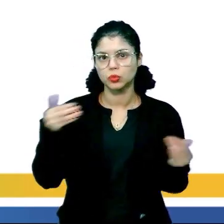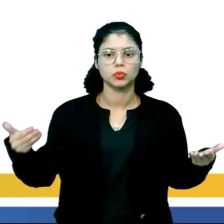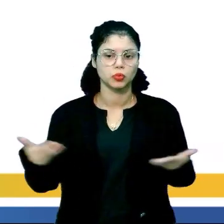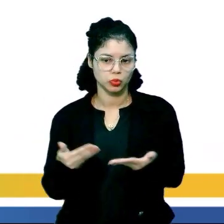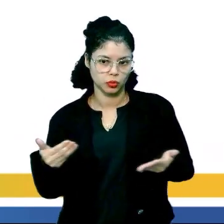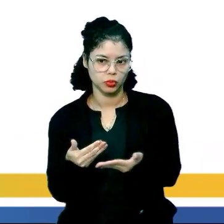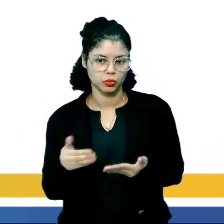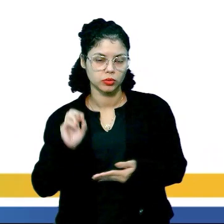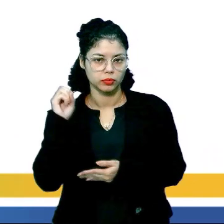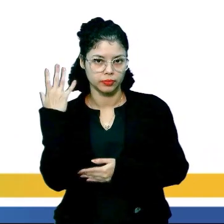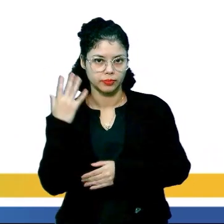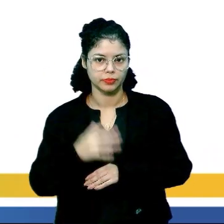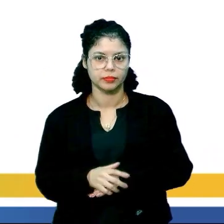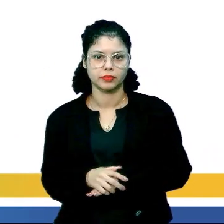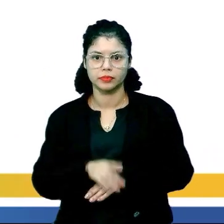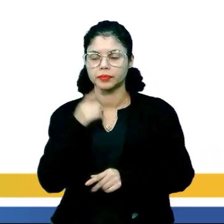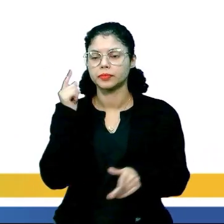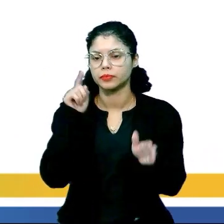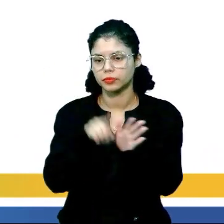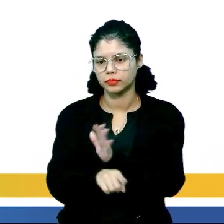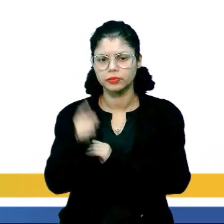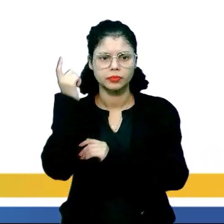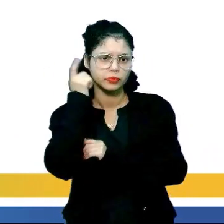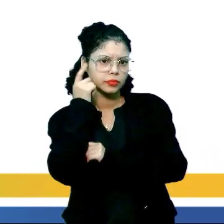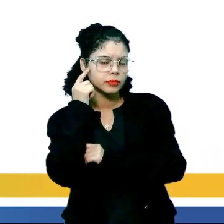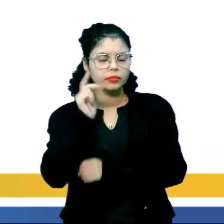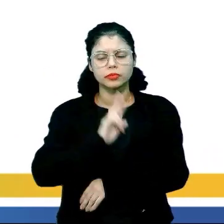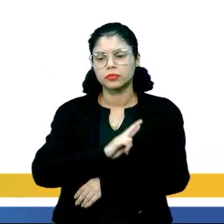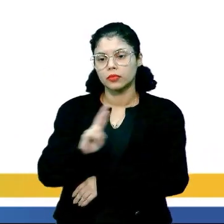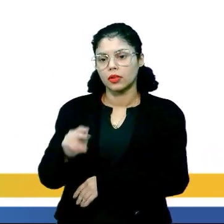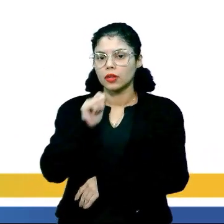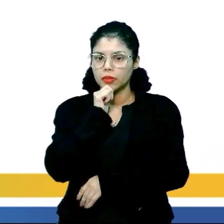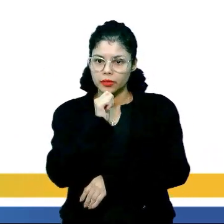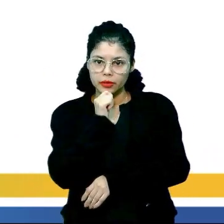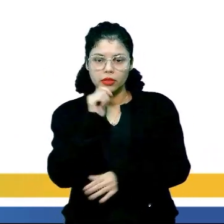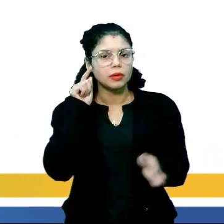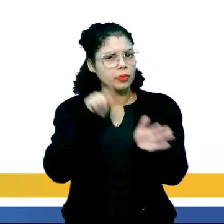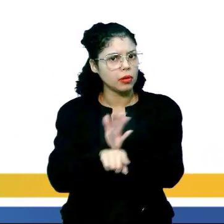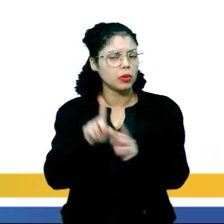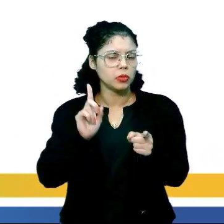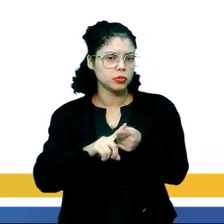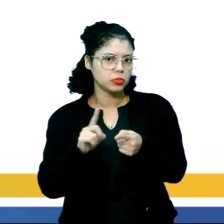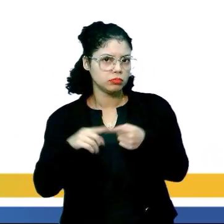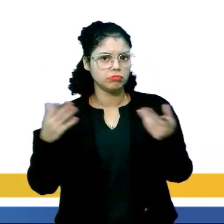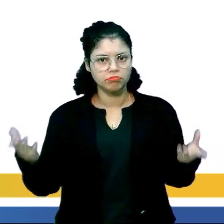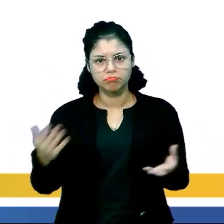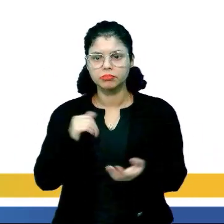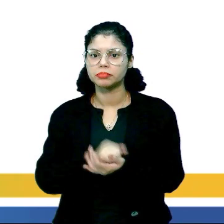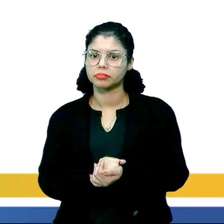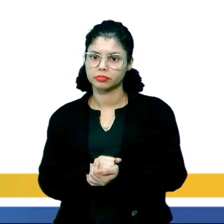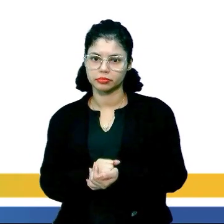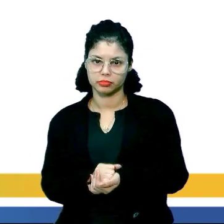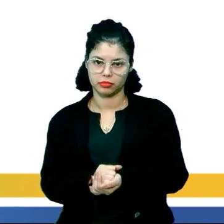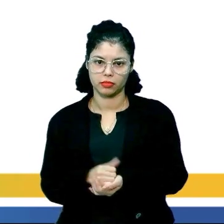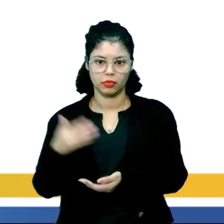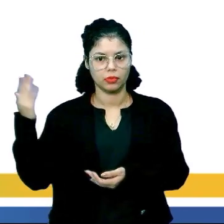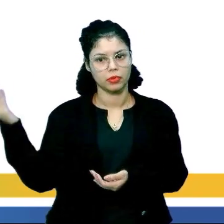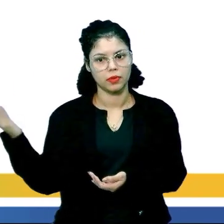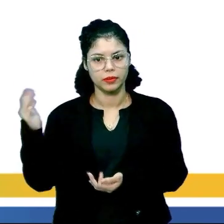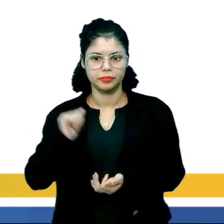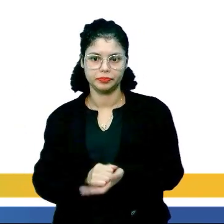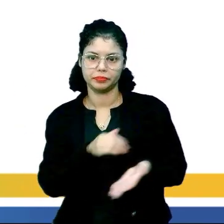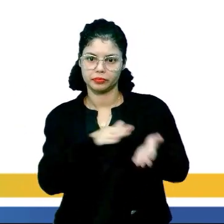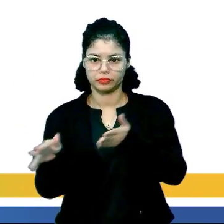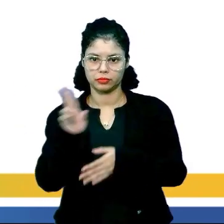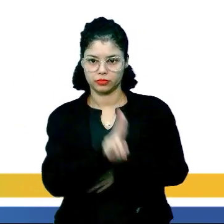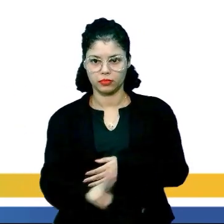isso é contestado. Alguns pensamentos religiosos ainda hoje contestam isso, mas então começou nessa época a mulher